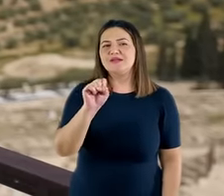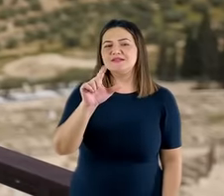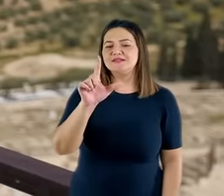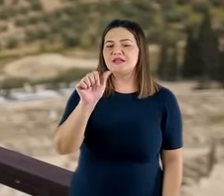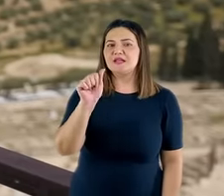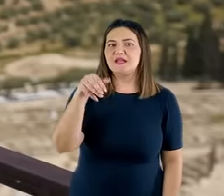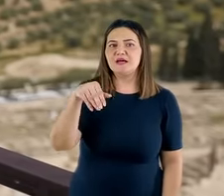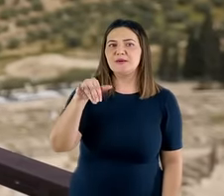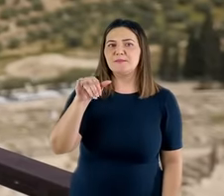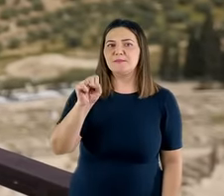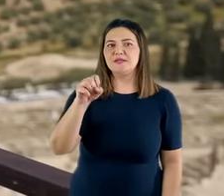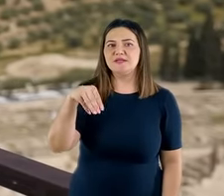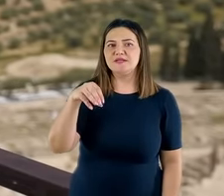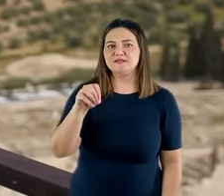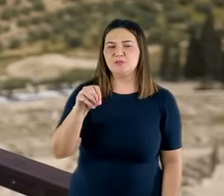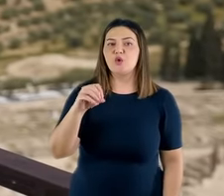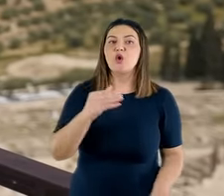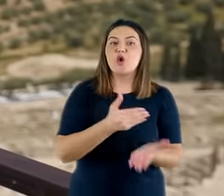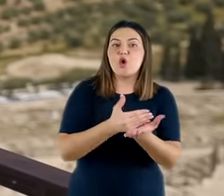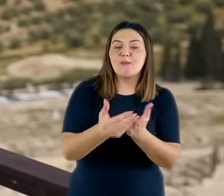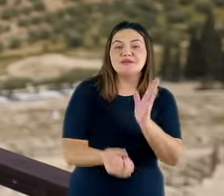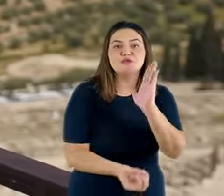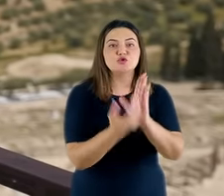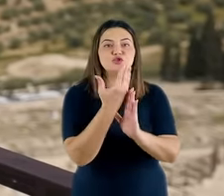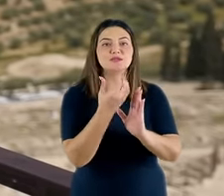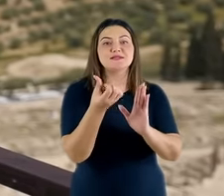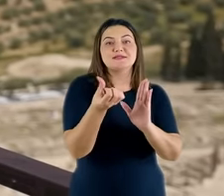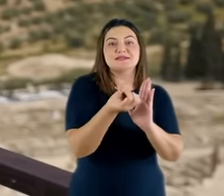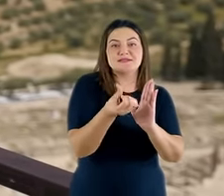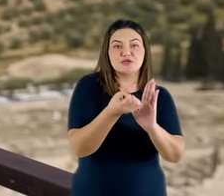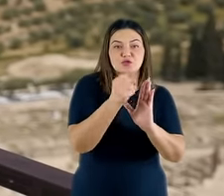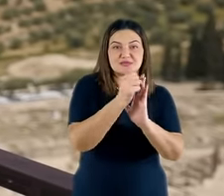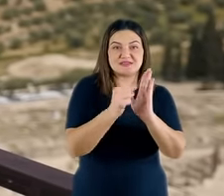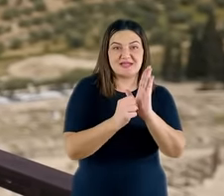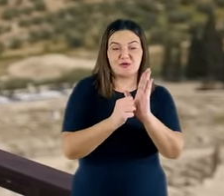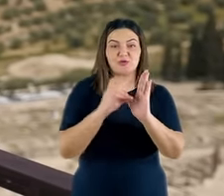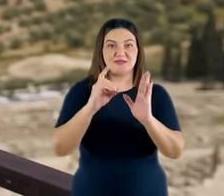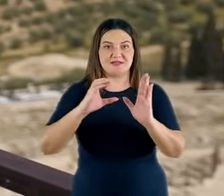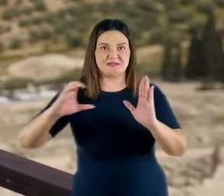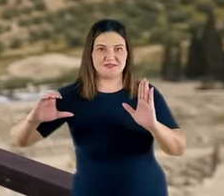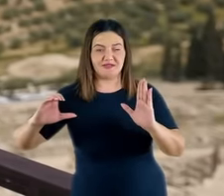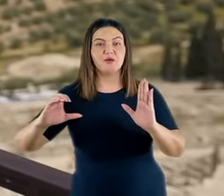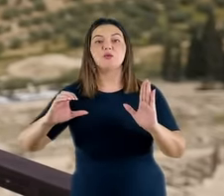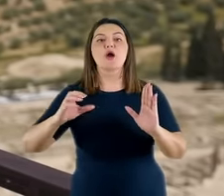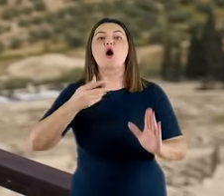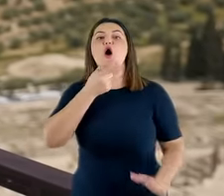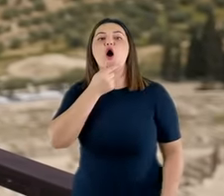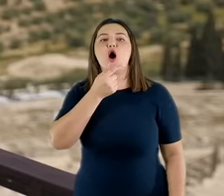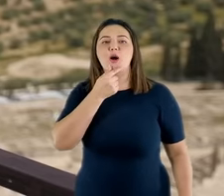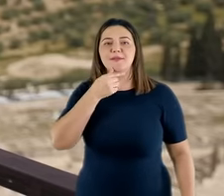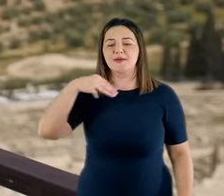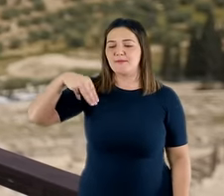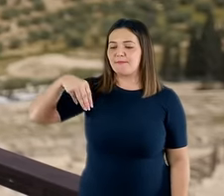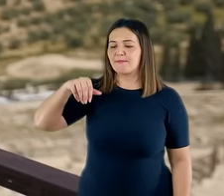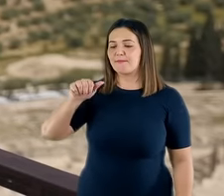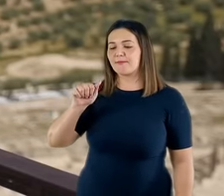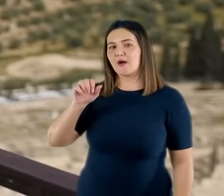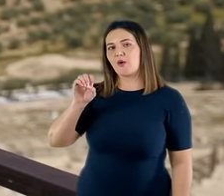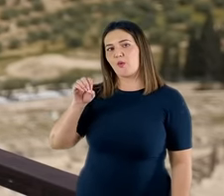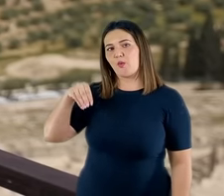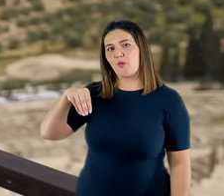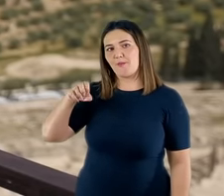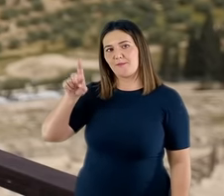Você sabe que o islamismo começa a surgir no 6º século depois de Cristo em diante, quando Maomé, na cidade de